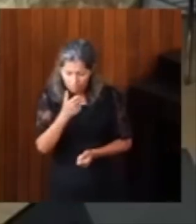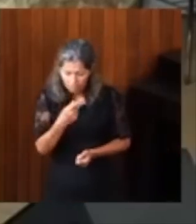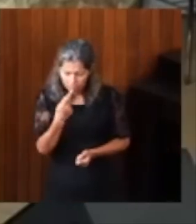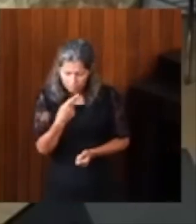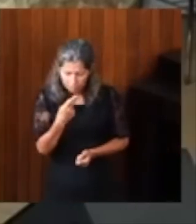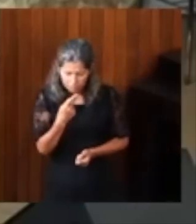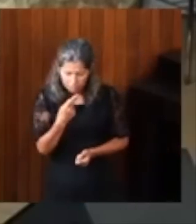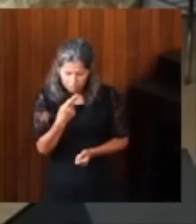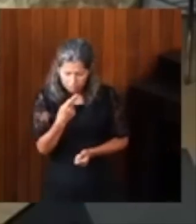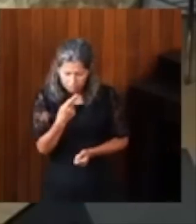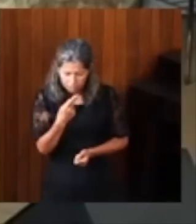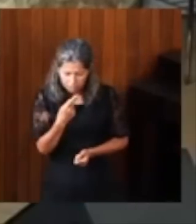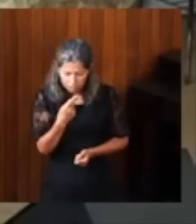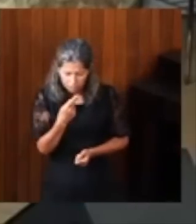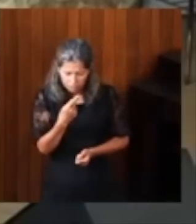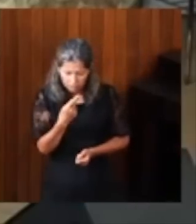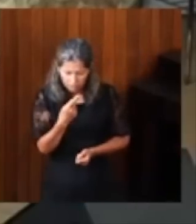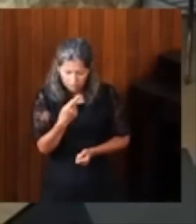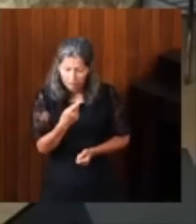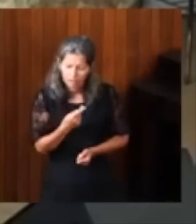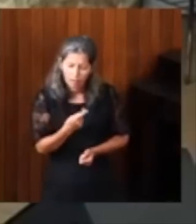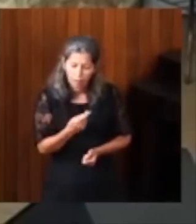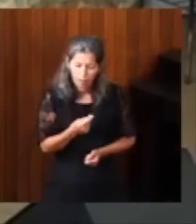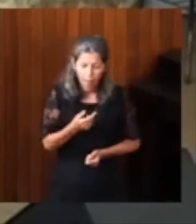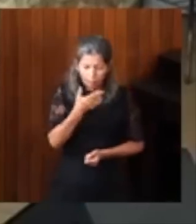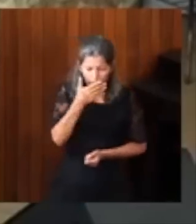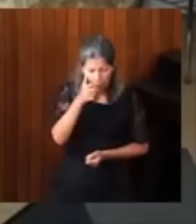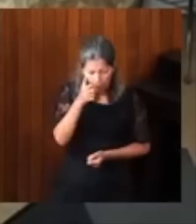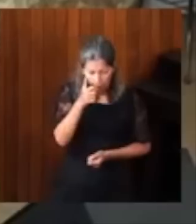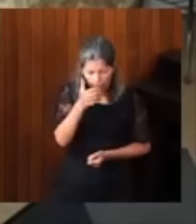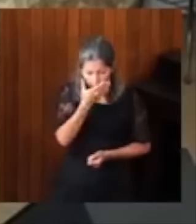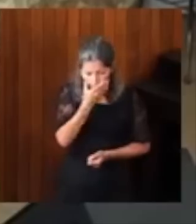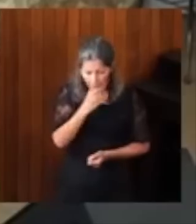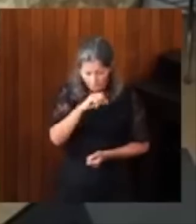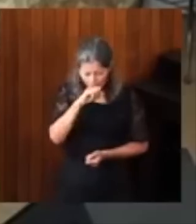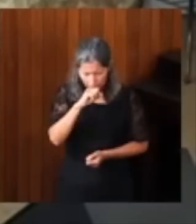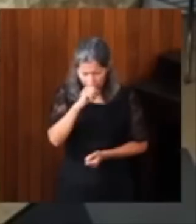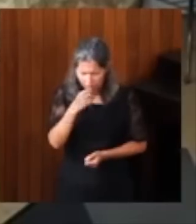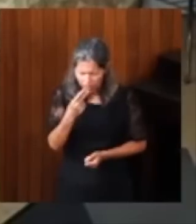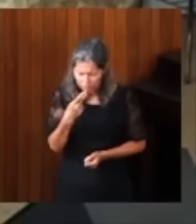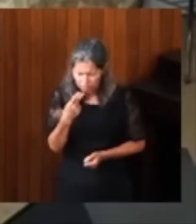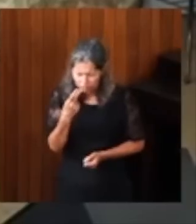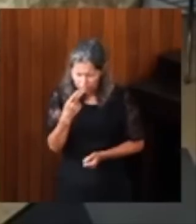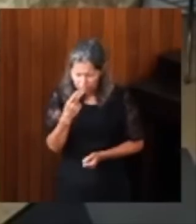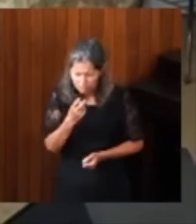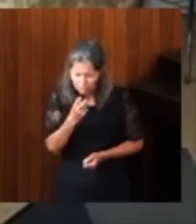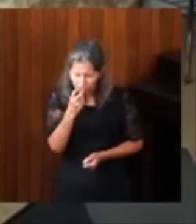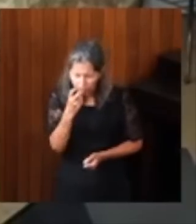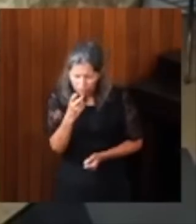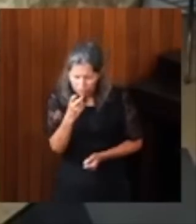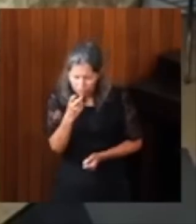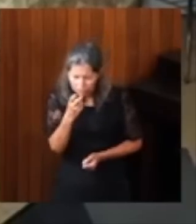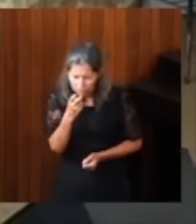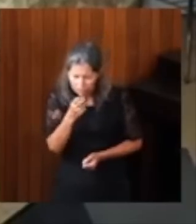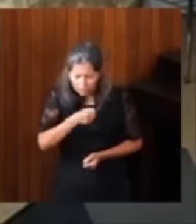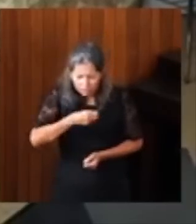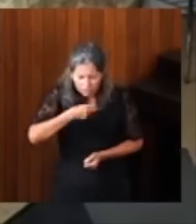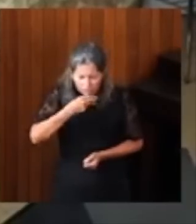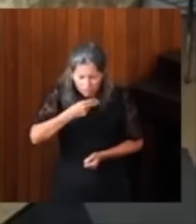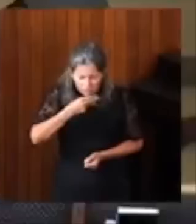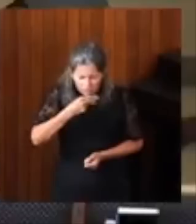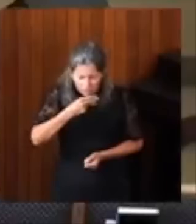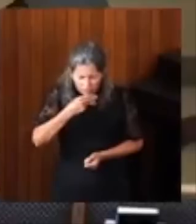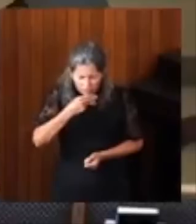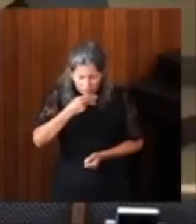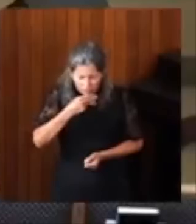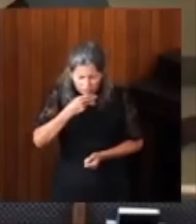com a voz da avó que havia falecido, tinha uns comportamentos estranhos, e a família estava tentada a abandonar a igreja católica para ir para